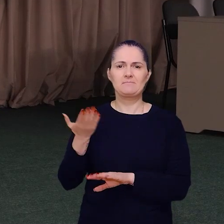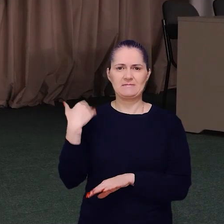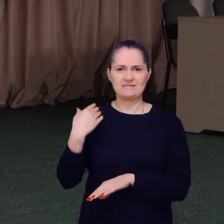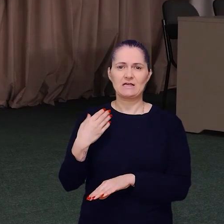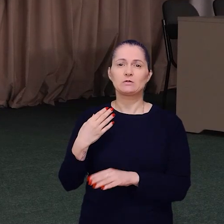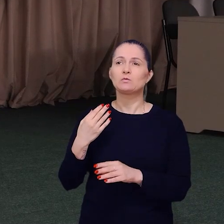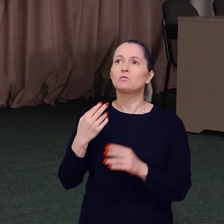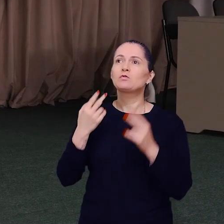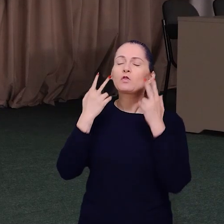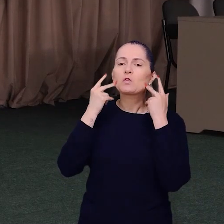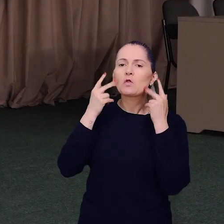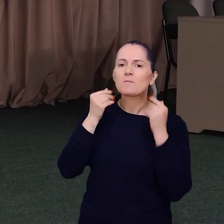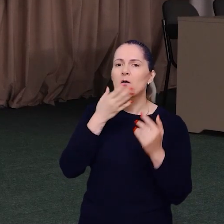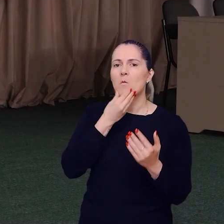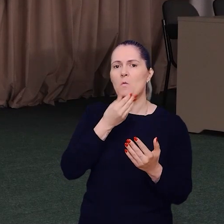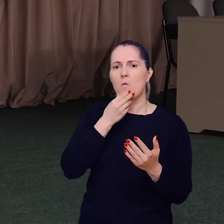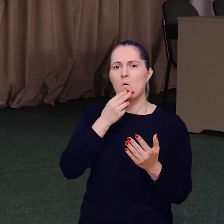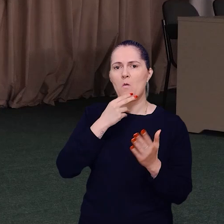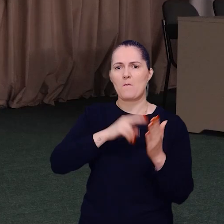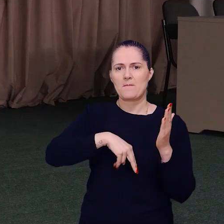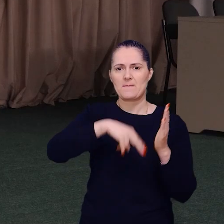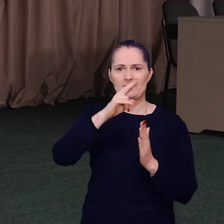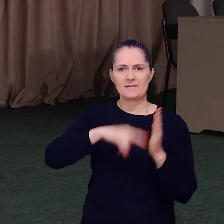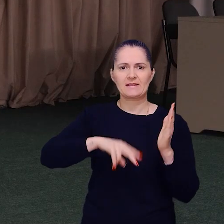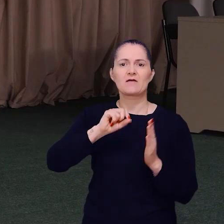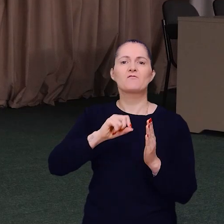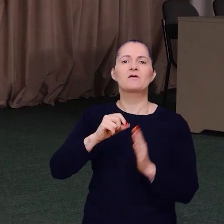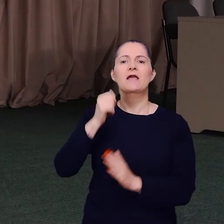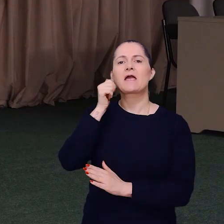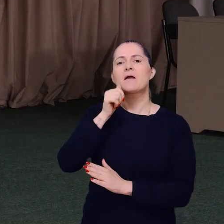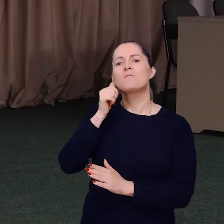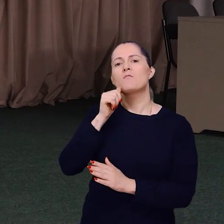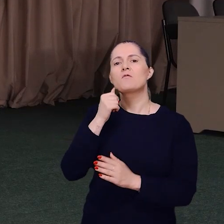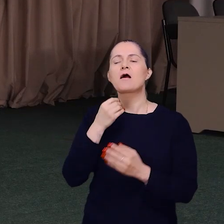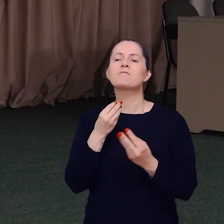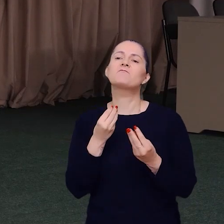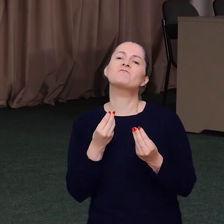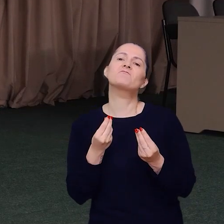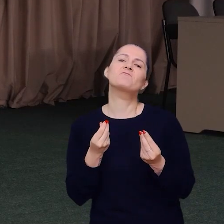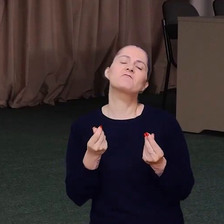homens era representar as mulheres como frágeis,